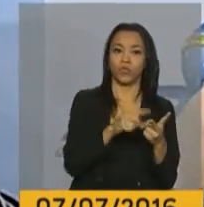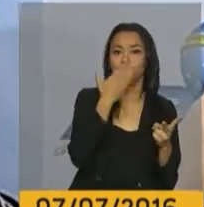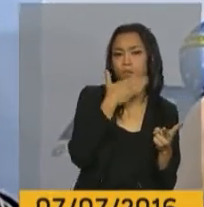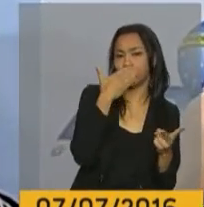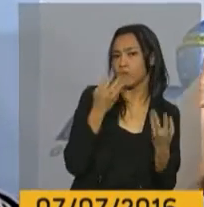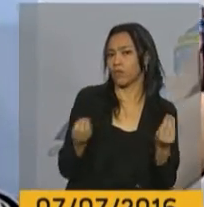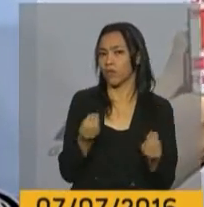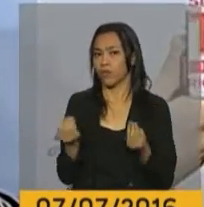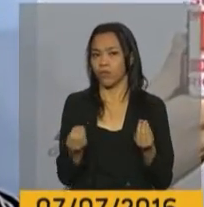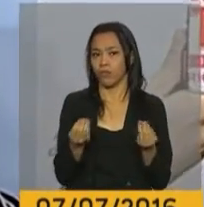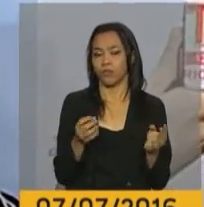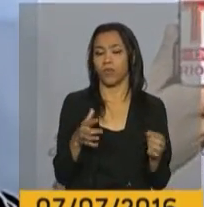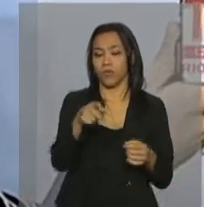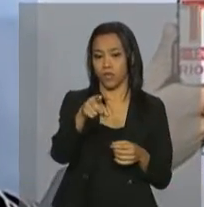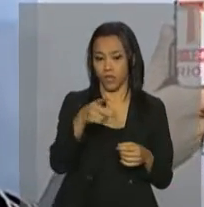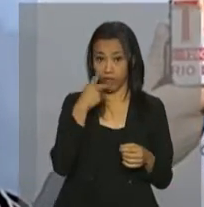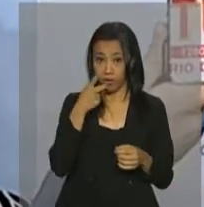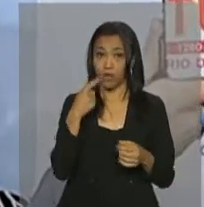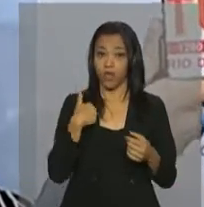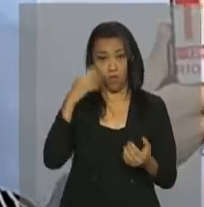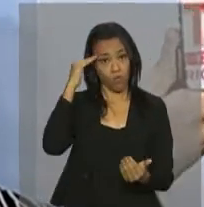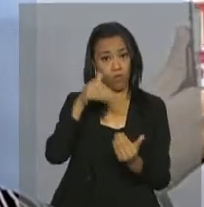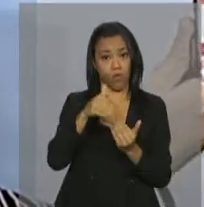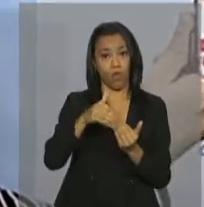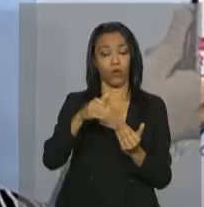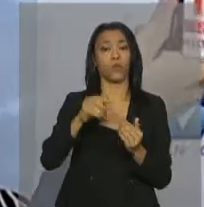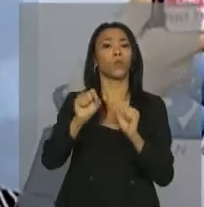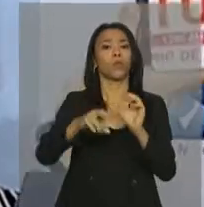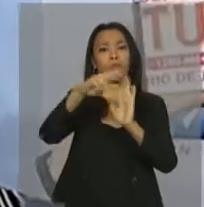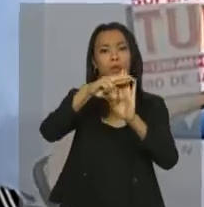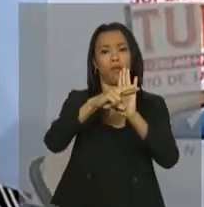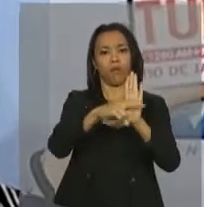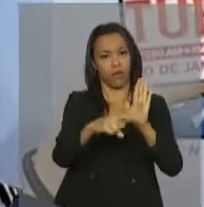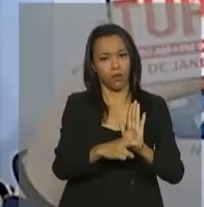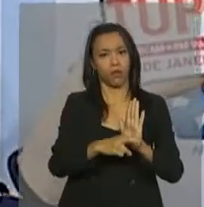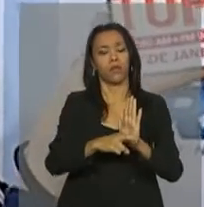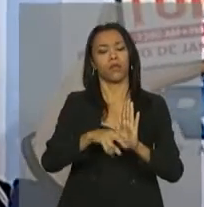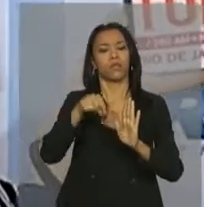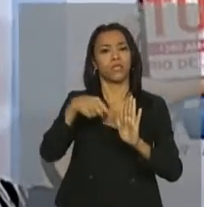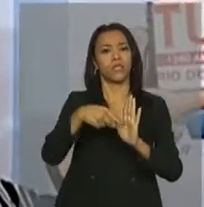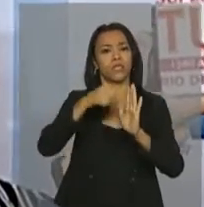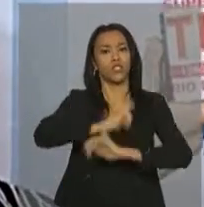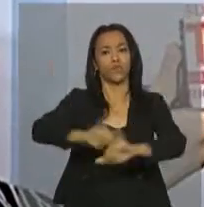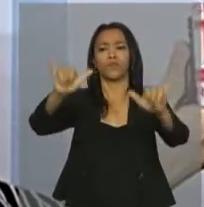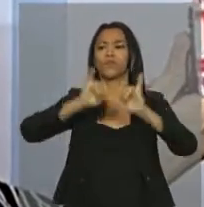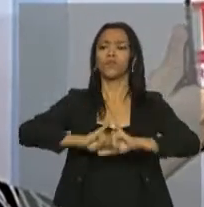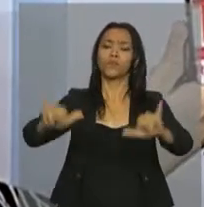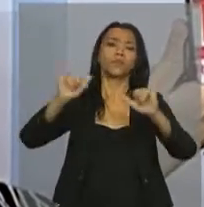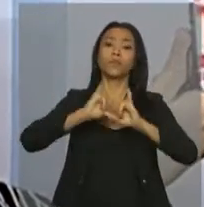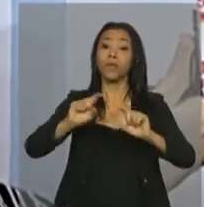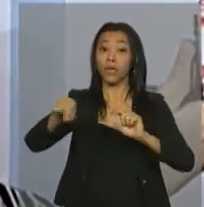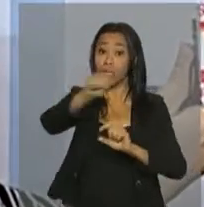a uma regulamentação onde a publicidade e 200 as pessoas a bons hábitos